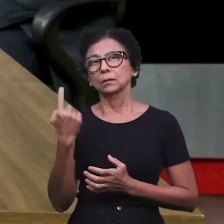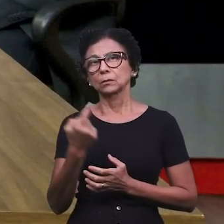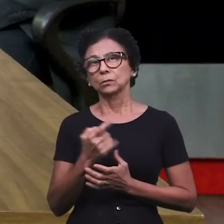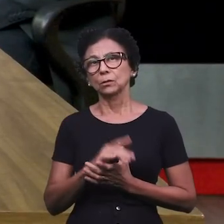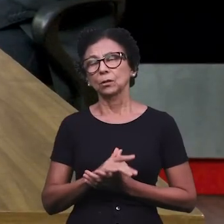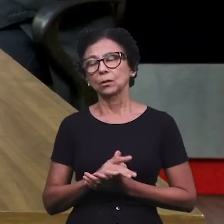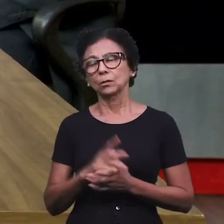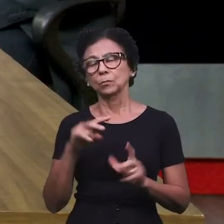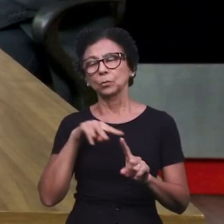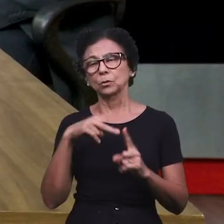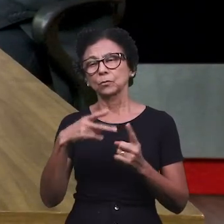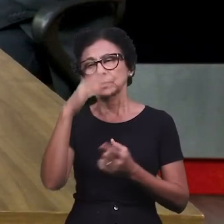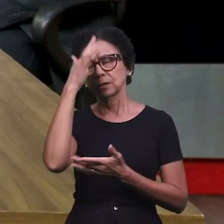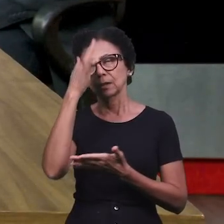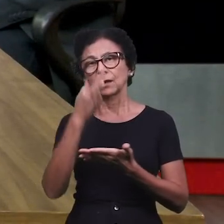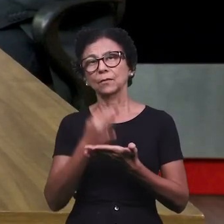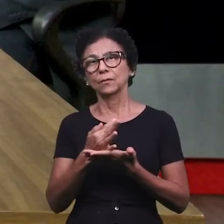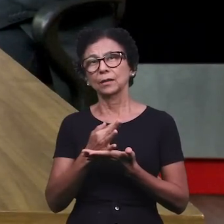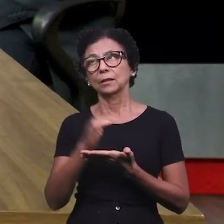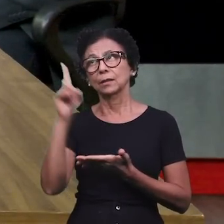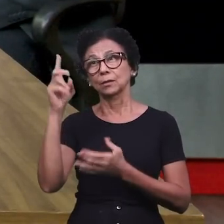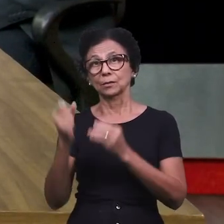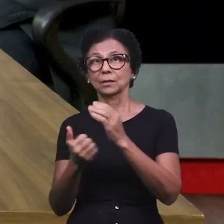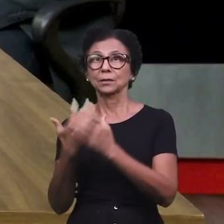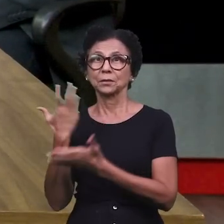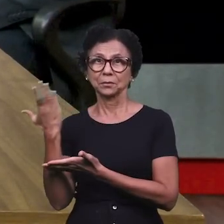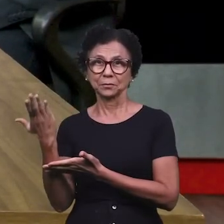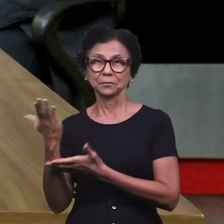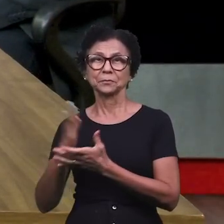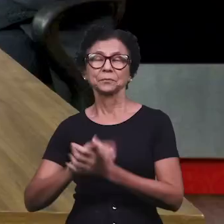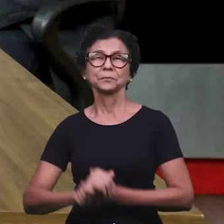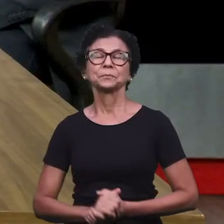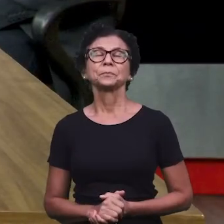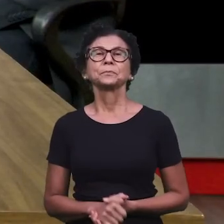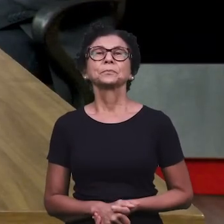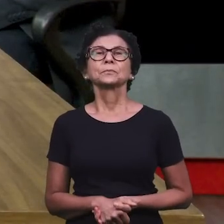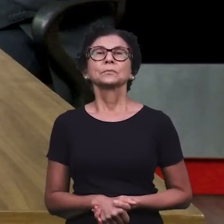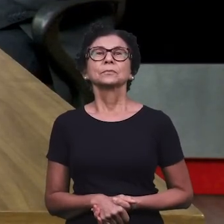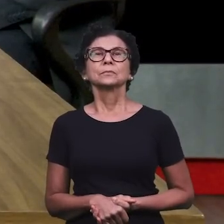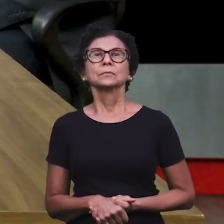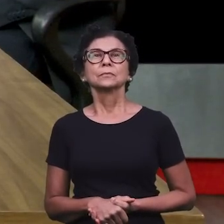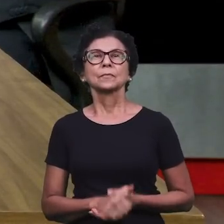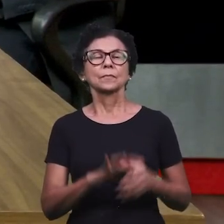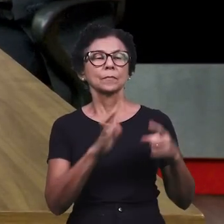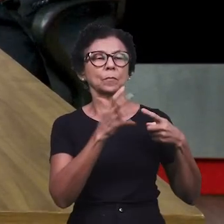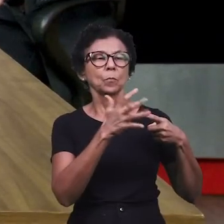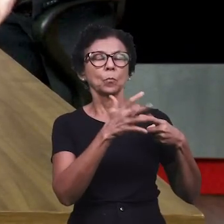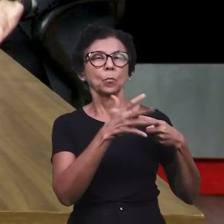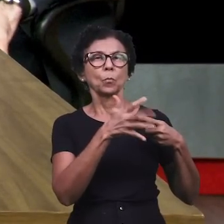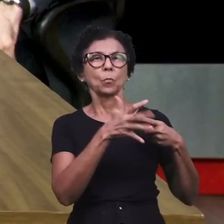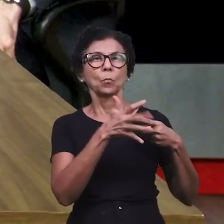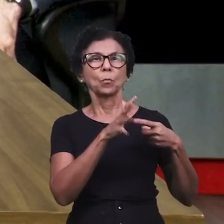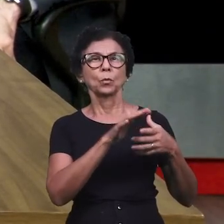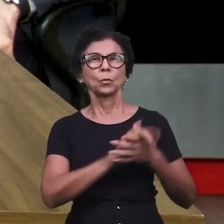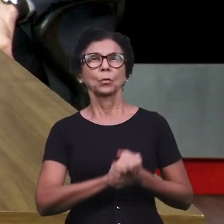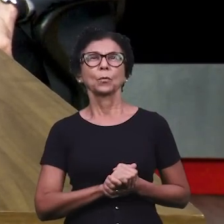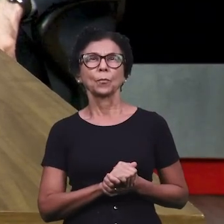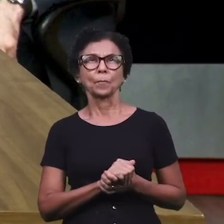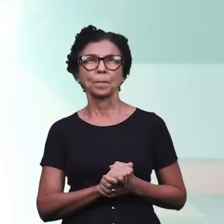Do ponto de vista da fé, a gente sabe que o Senhor criou isso, né? Passa o próximo, o último. Motor de carro de Fórmula